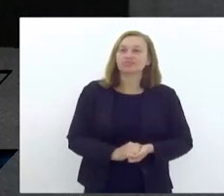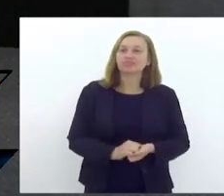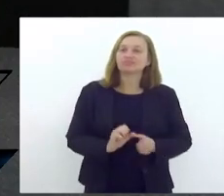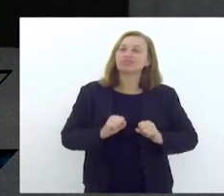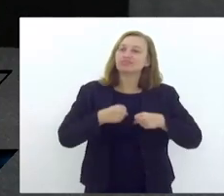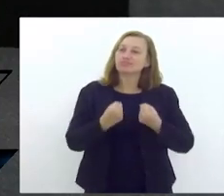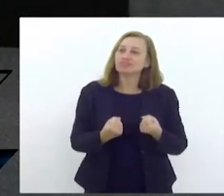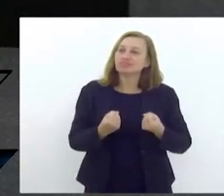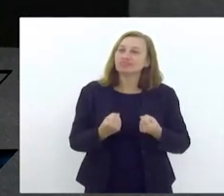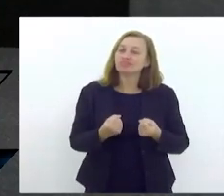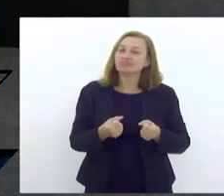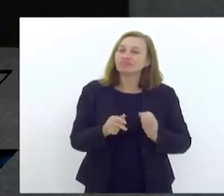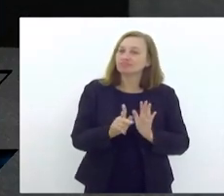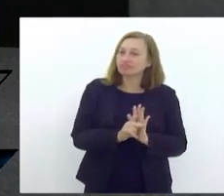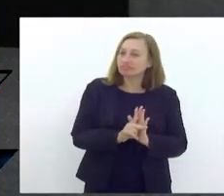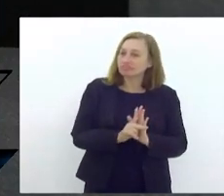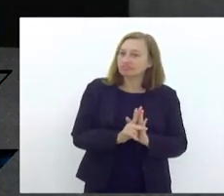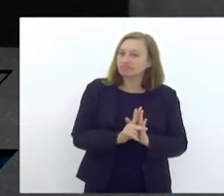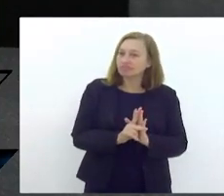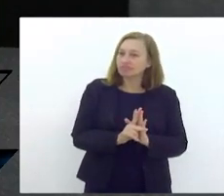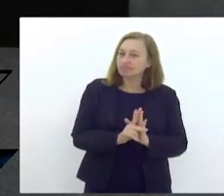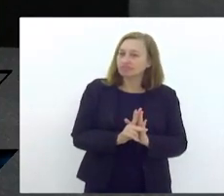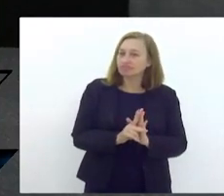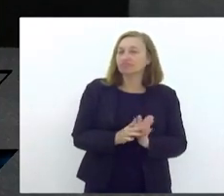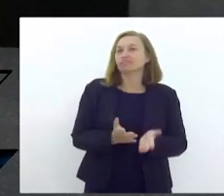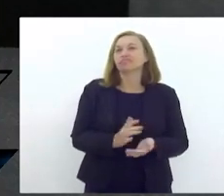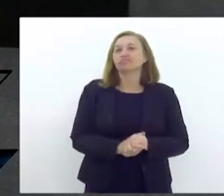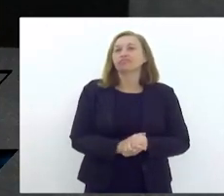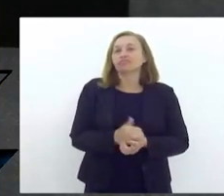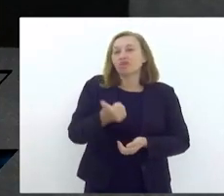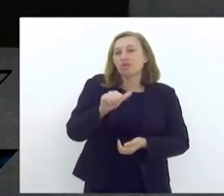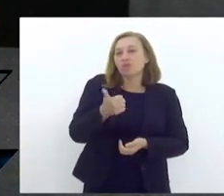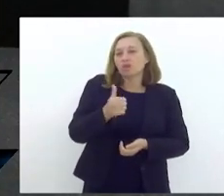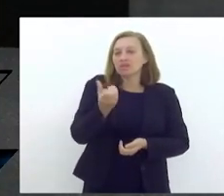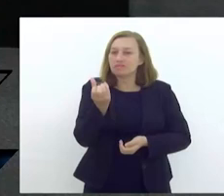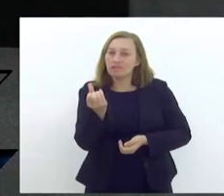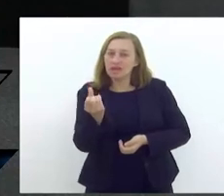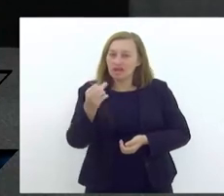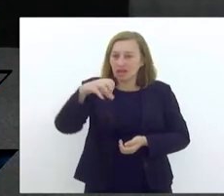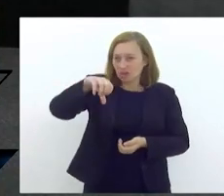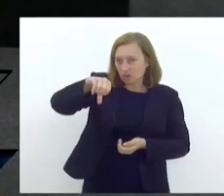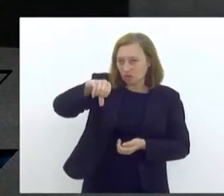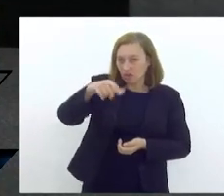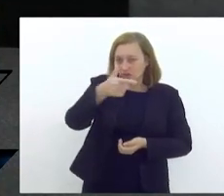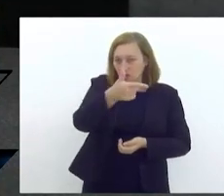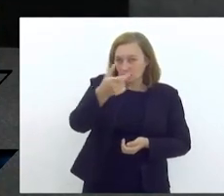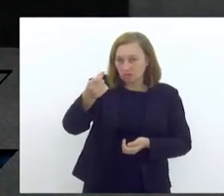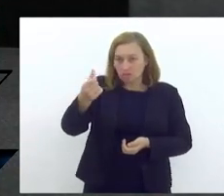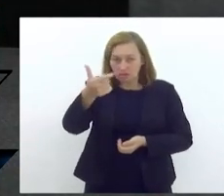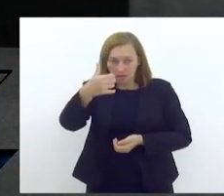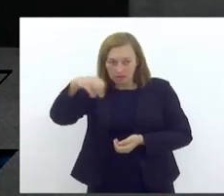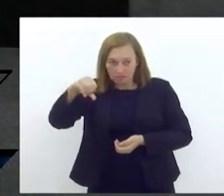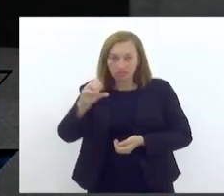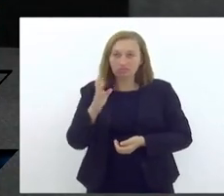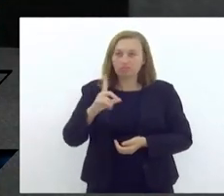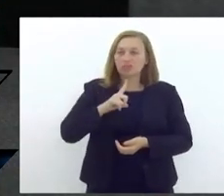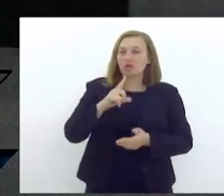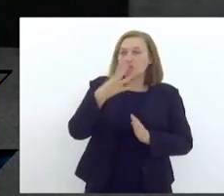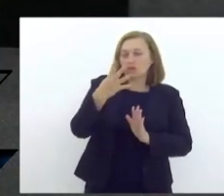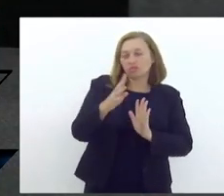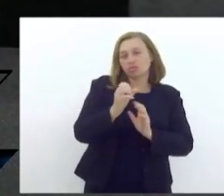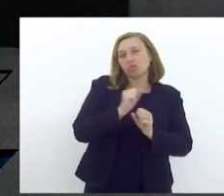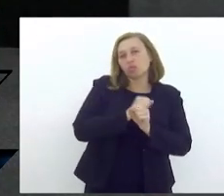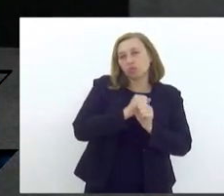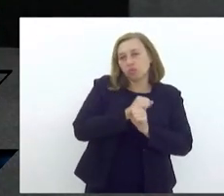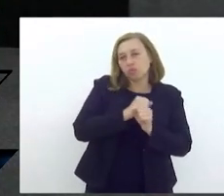defender esse projeto o 1169 de 2019 já tem quatro anos